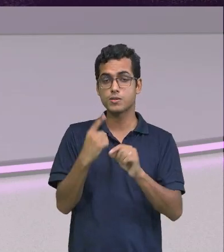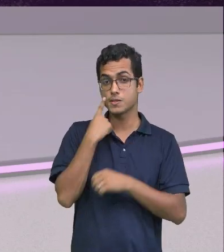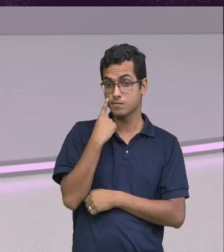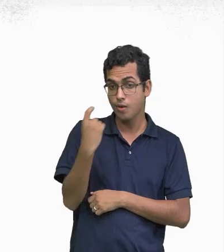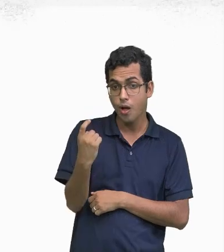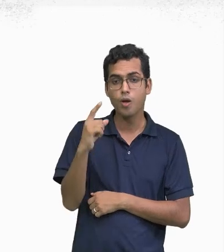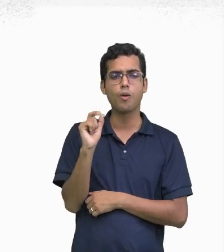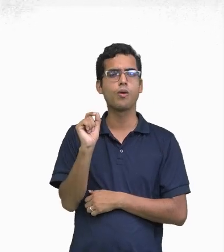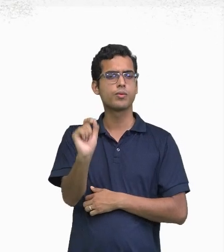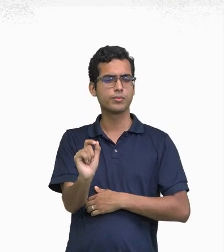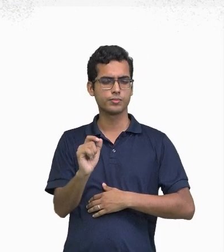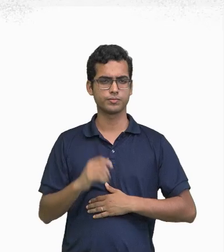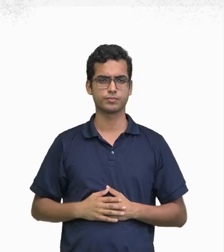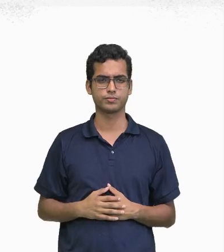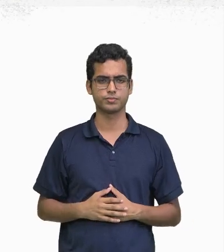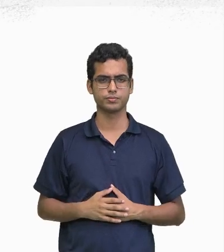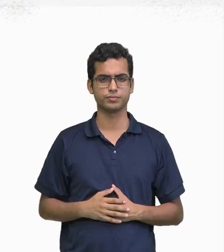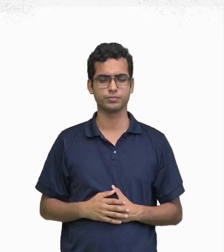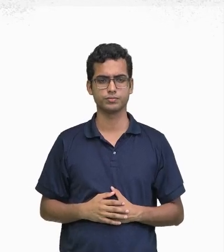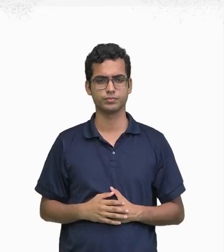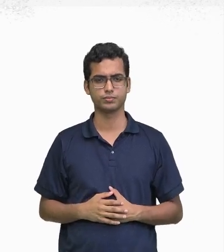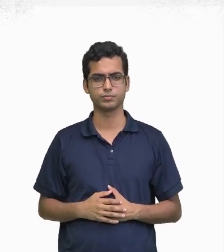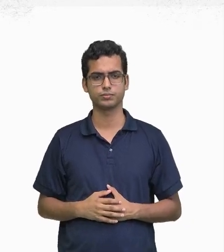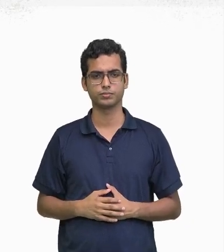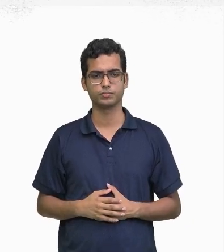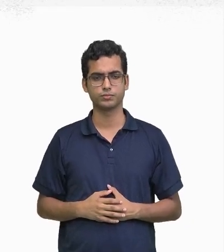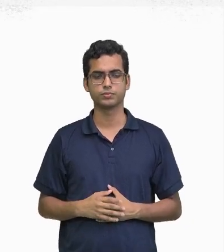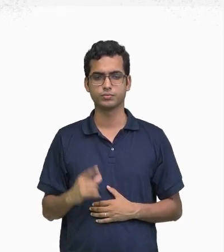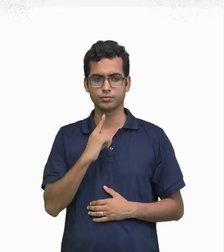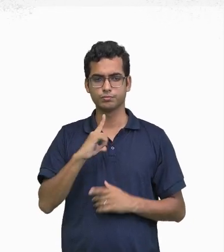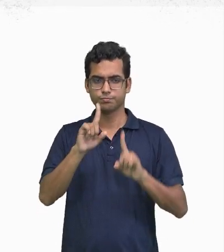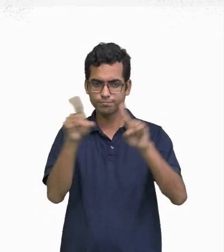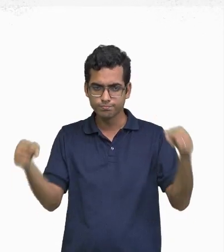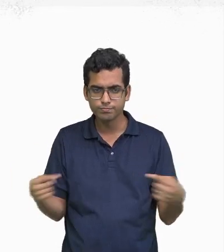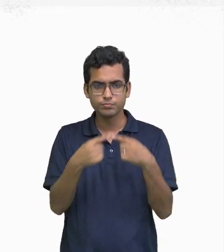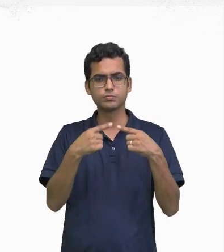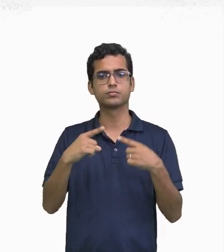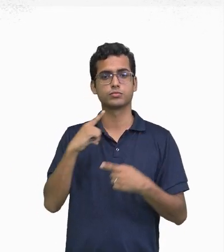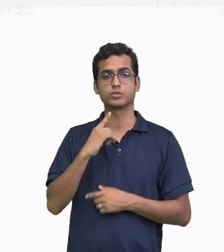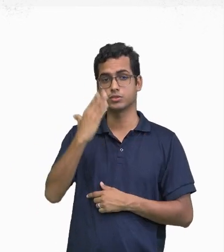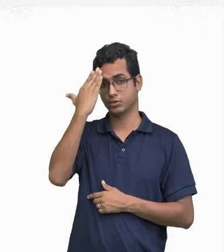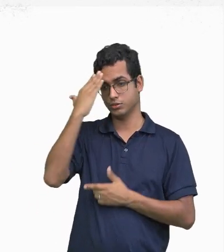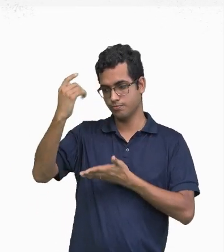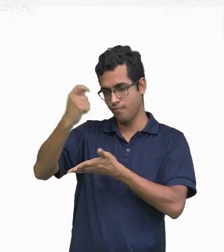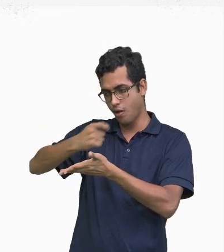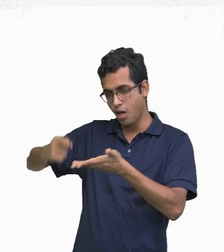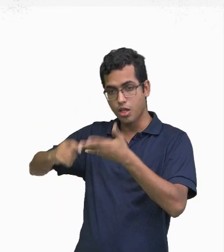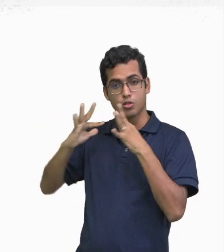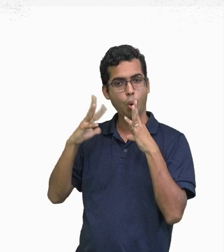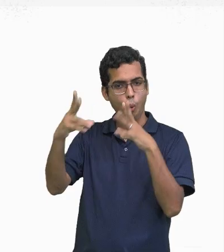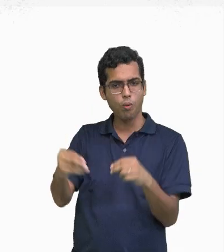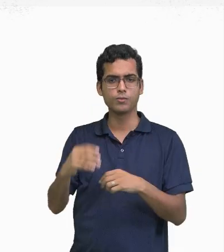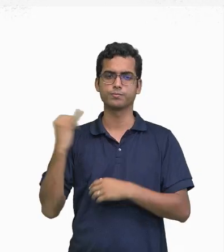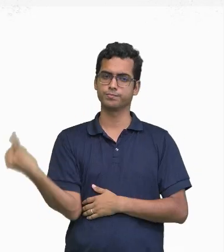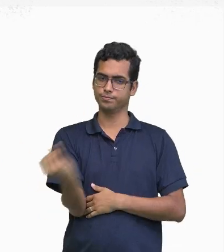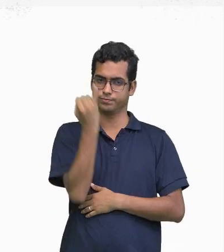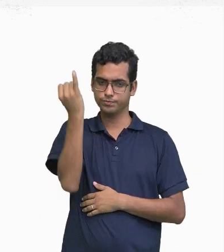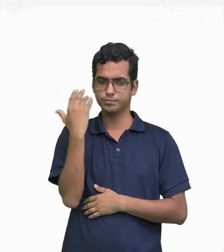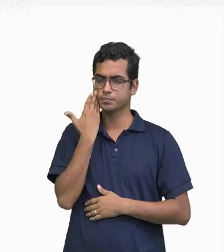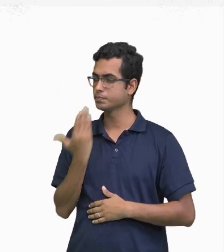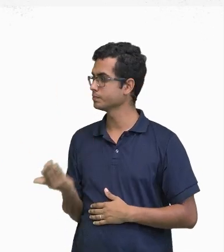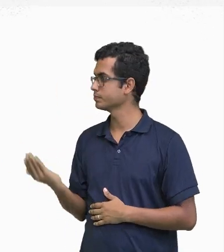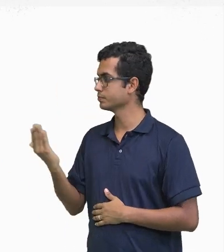sabermos que há uma relação entre as unidades e agora mais do que nunca você deve tomar nota disso, tudo bem? A primeira relação